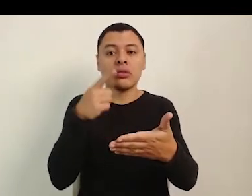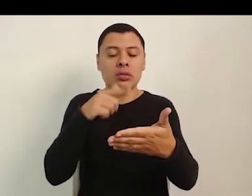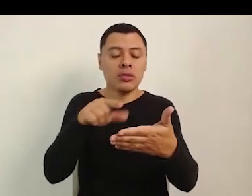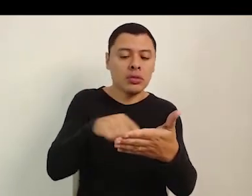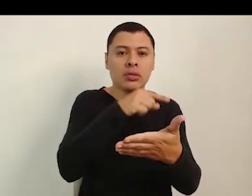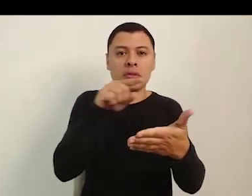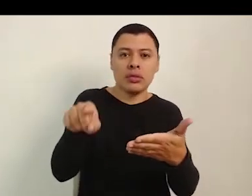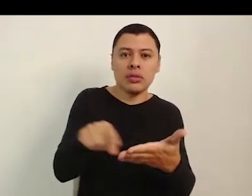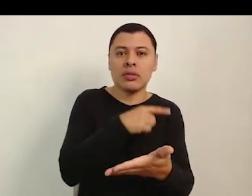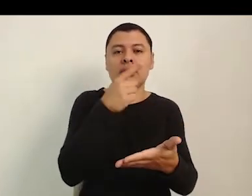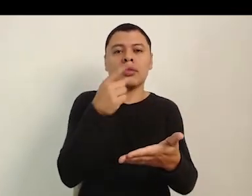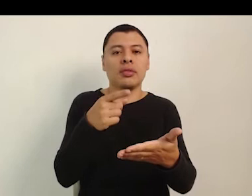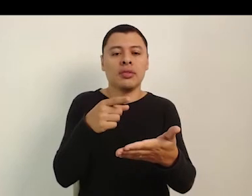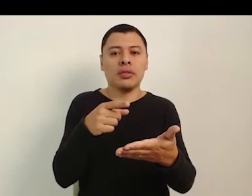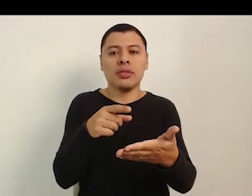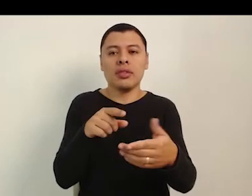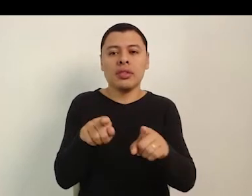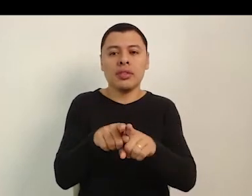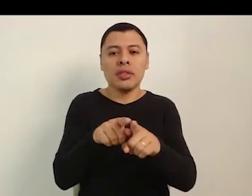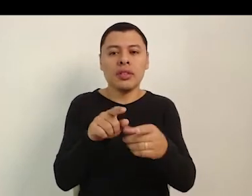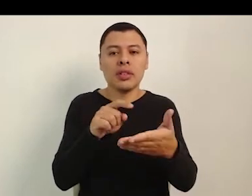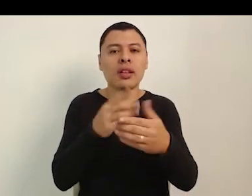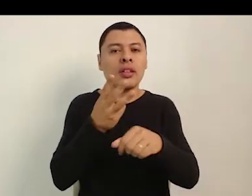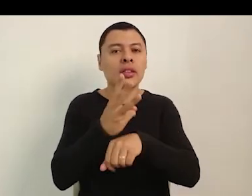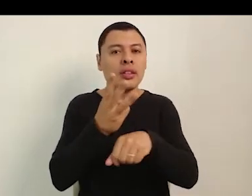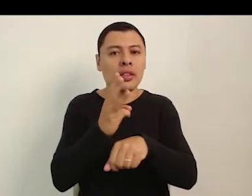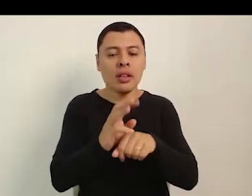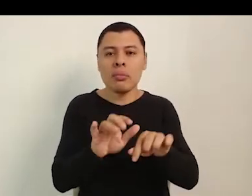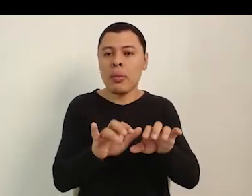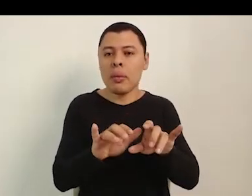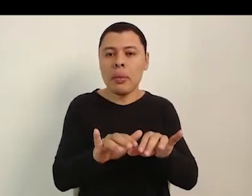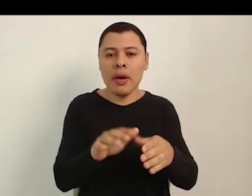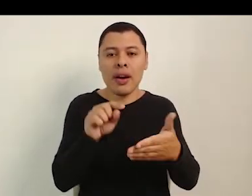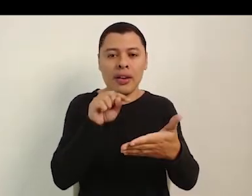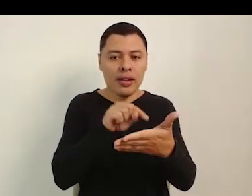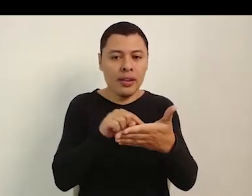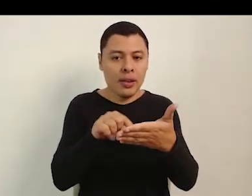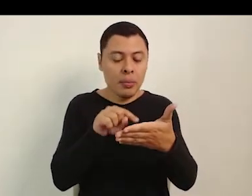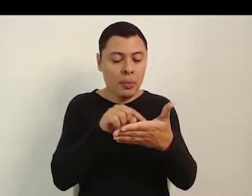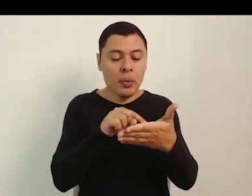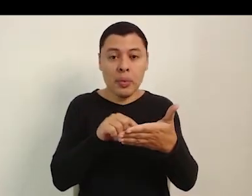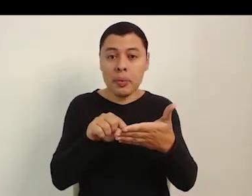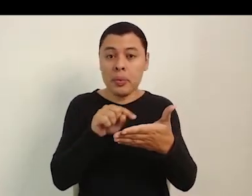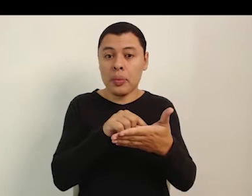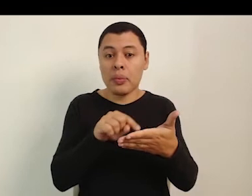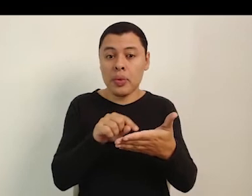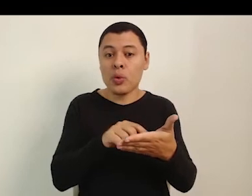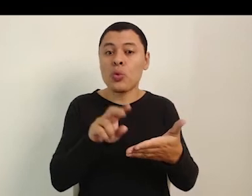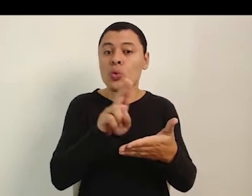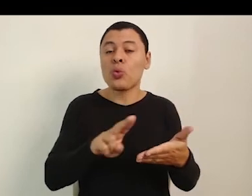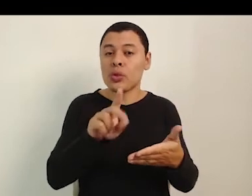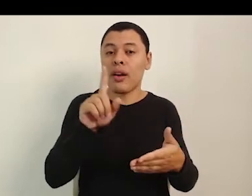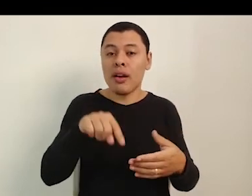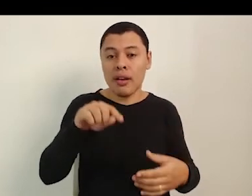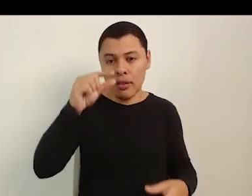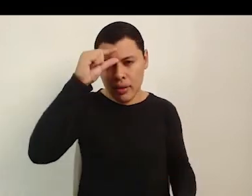ele acessa o áudio tá, do próprio WhatsApp. Então, ele está clicando ali no teclado através desse...